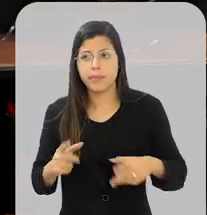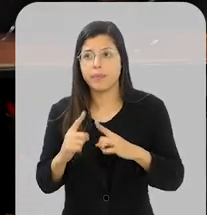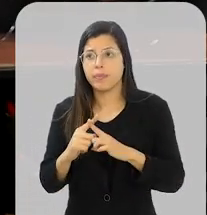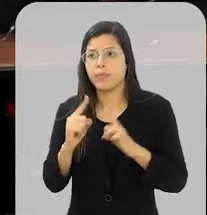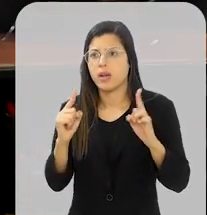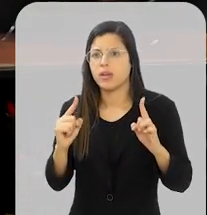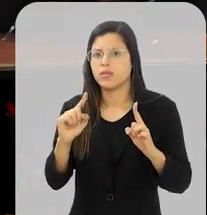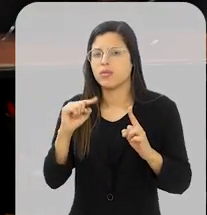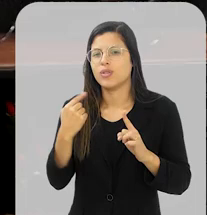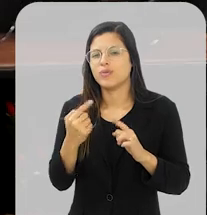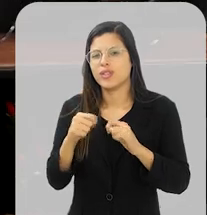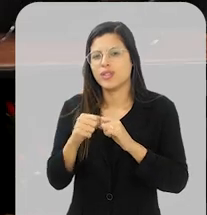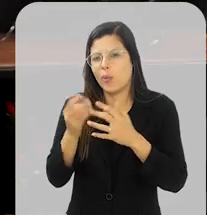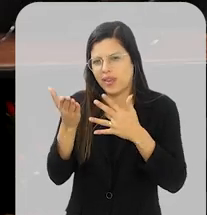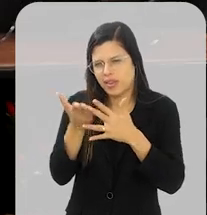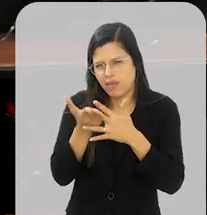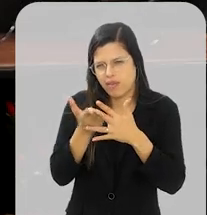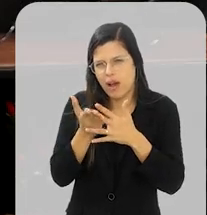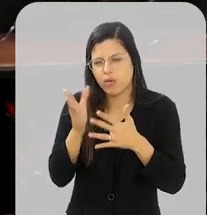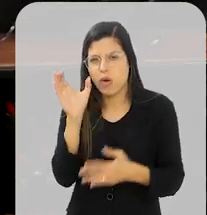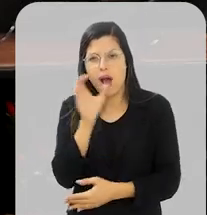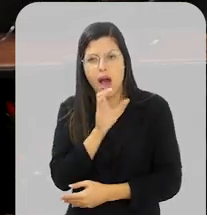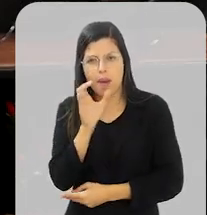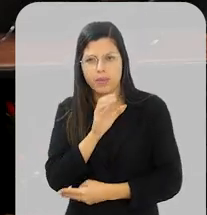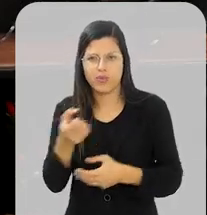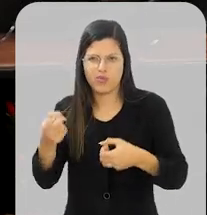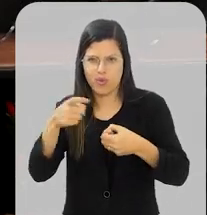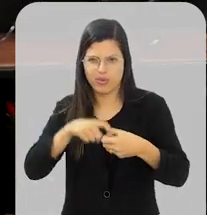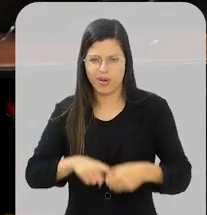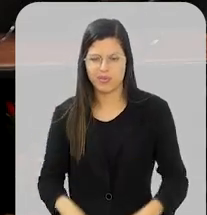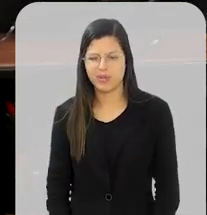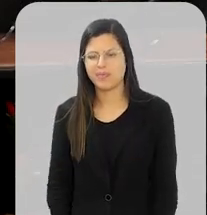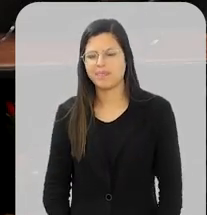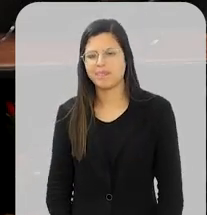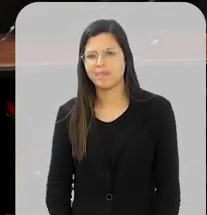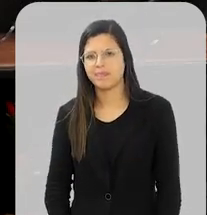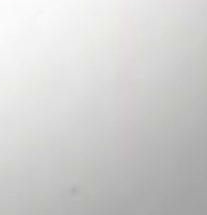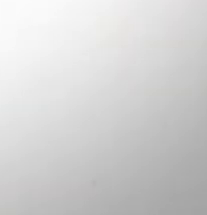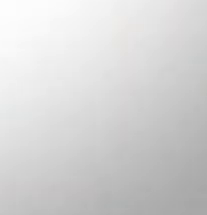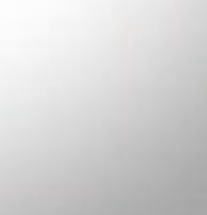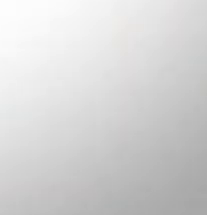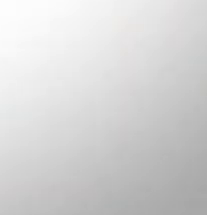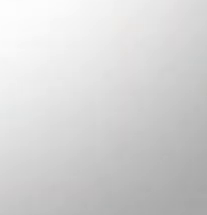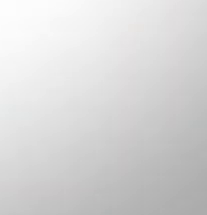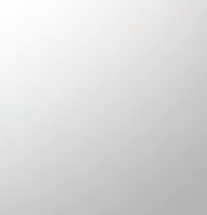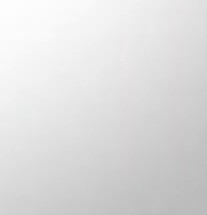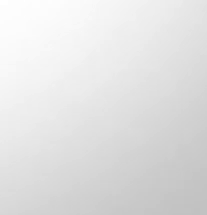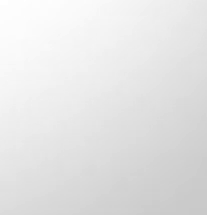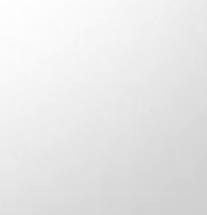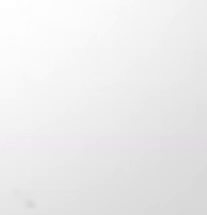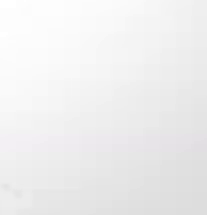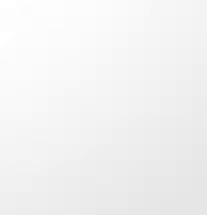Mas nós vamos fazer um breve intervalo e voltamos já.